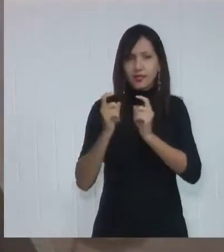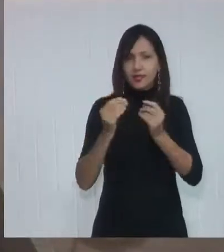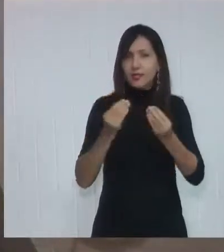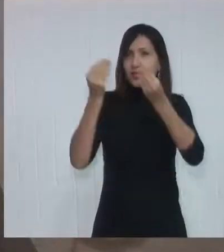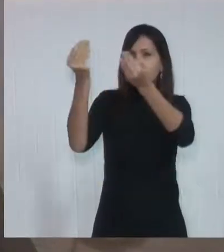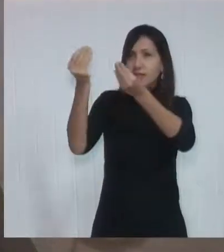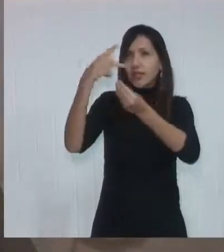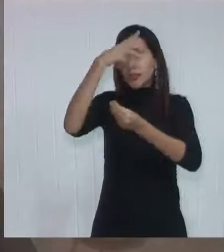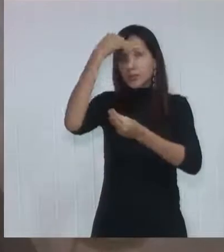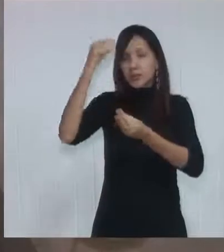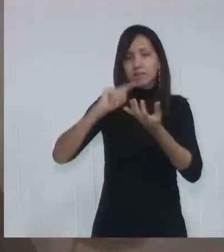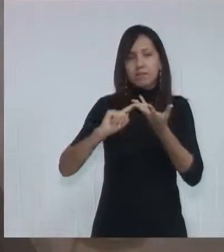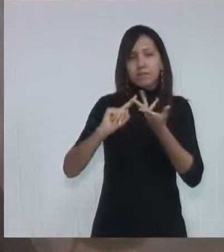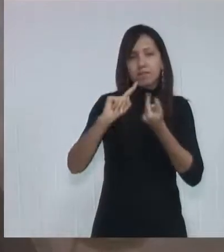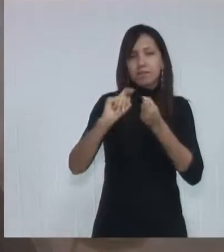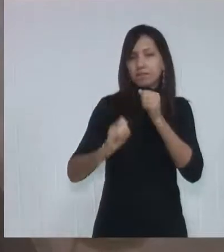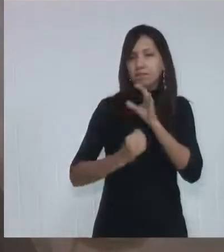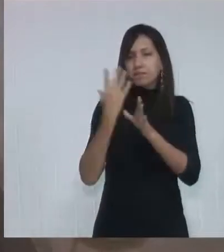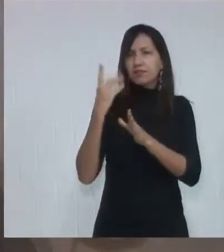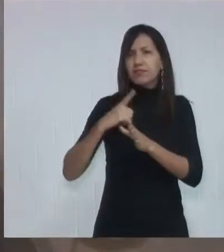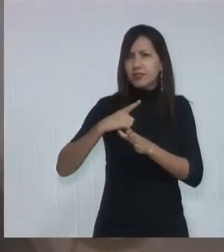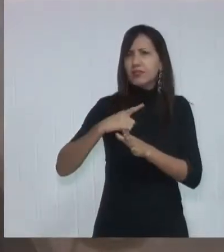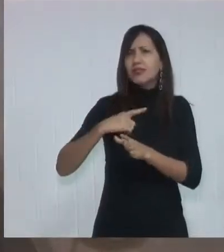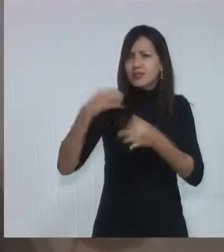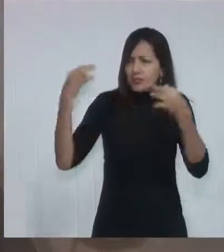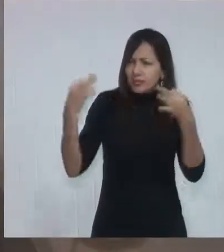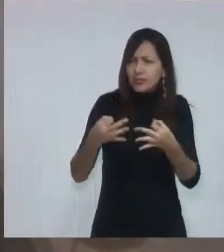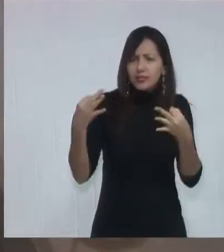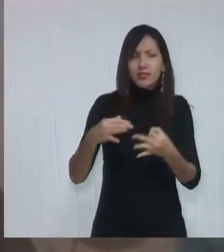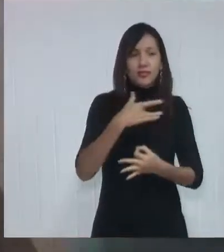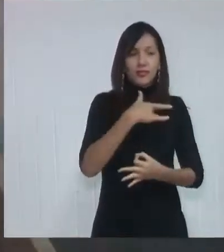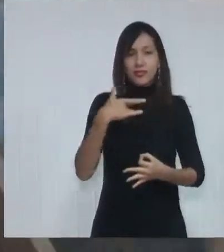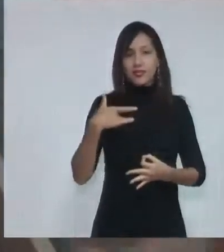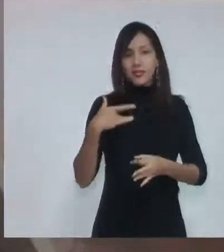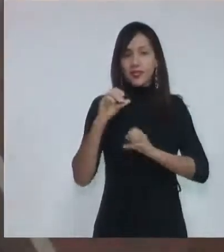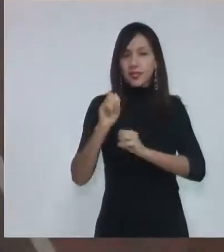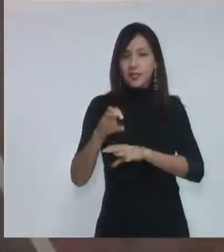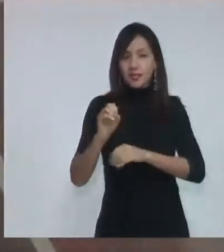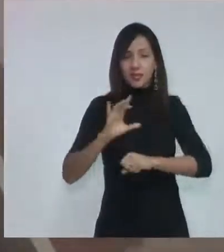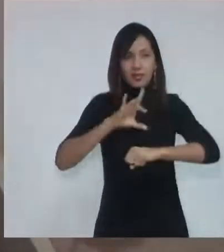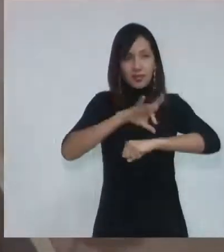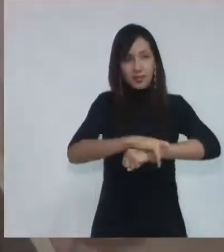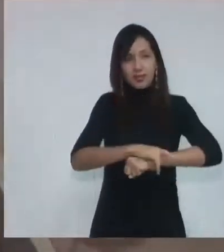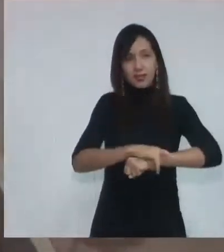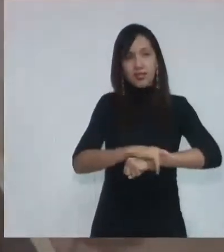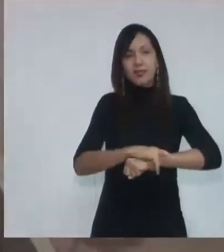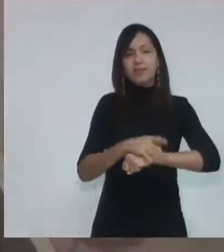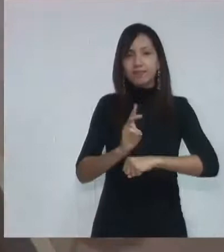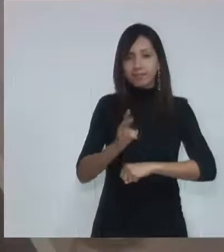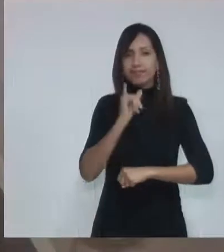por diversas vezes. É um assunto de extrema importância, saúde, educação e segurança,